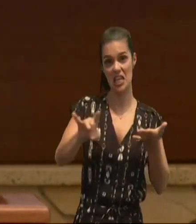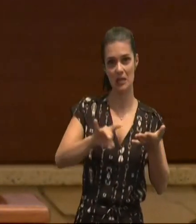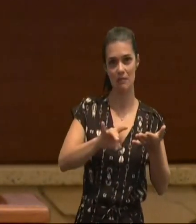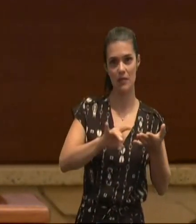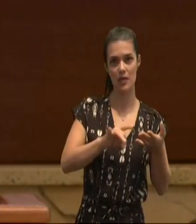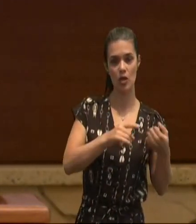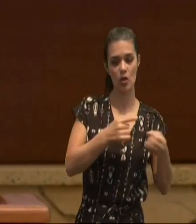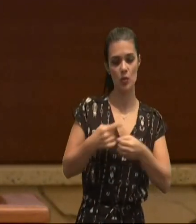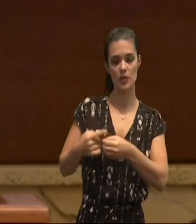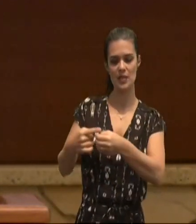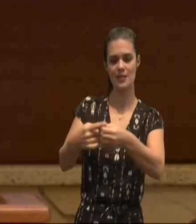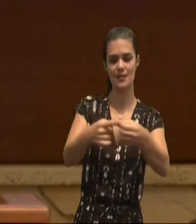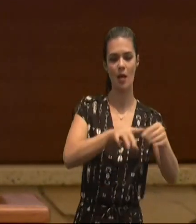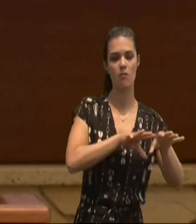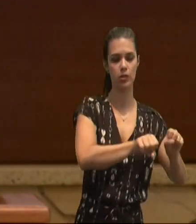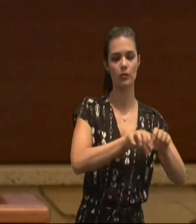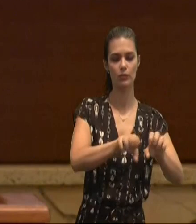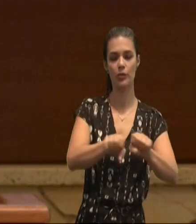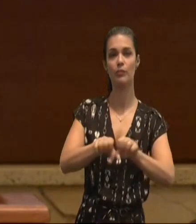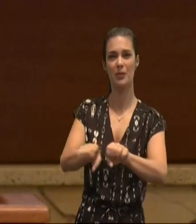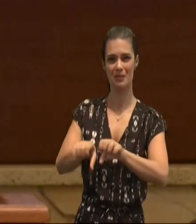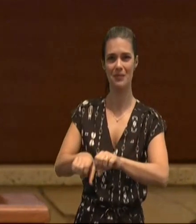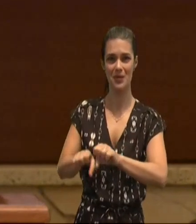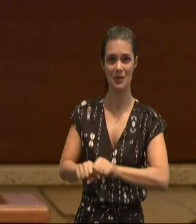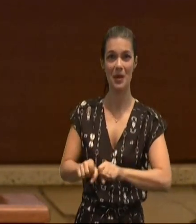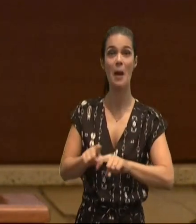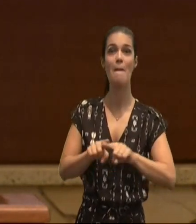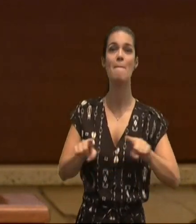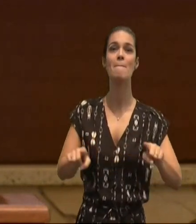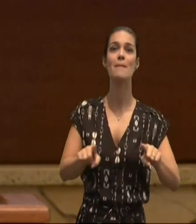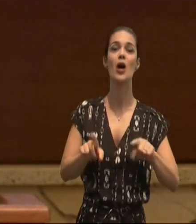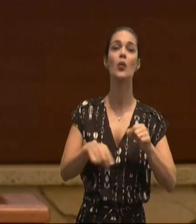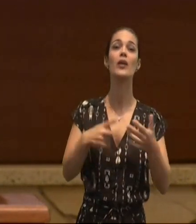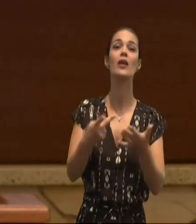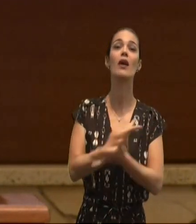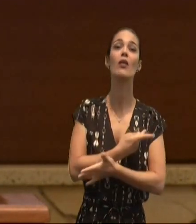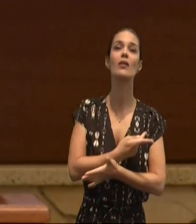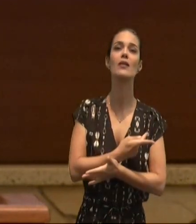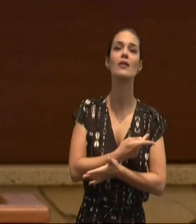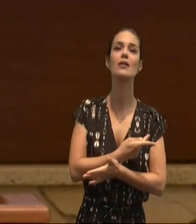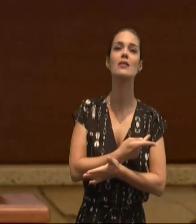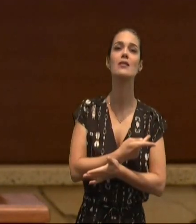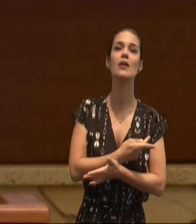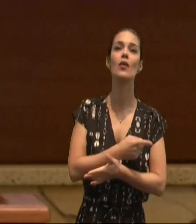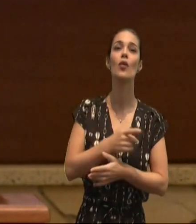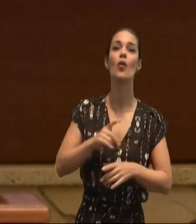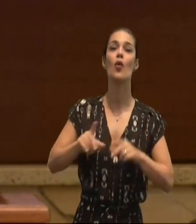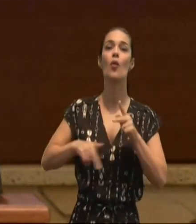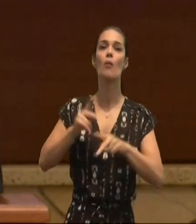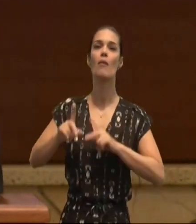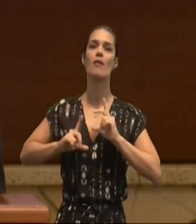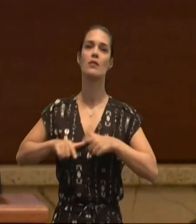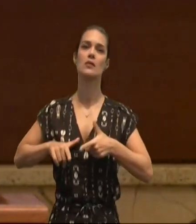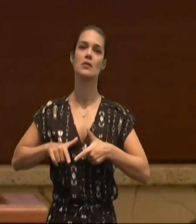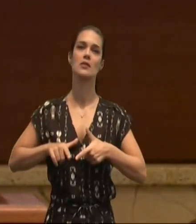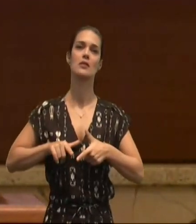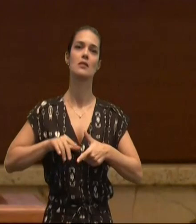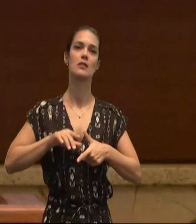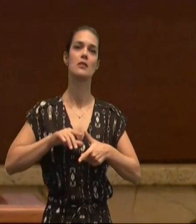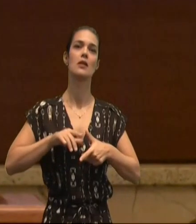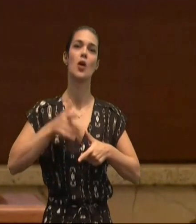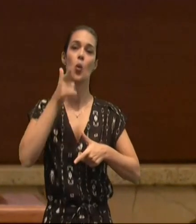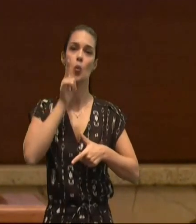desde Ecrom até Gate, pois o exército israelita as livrou das mãos dos filisteus.